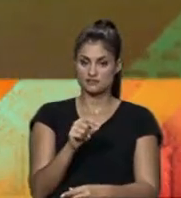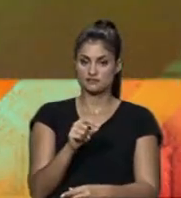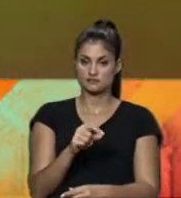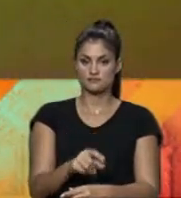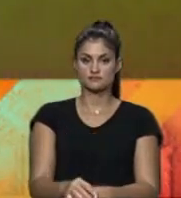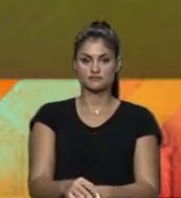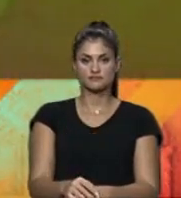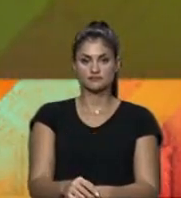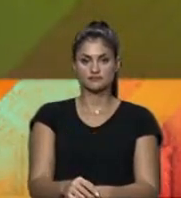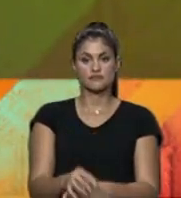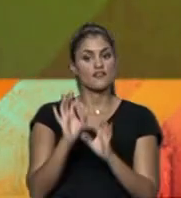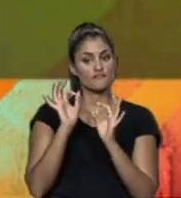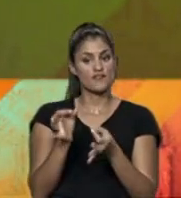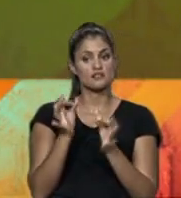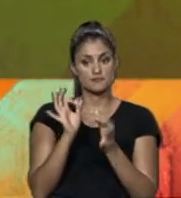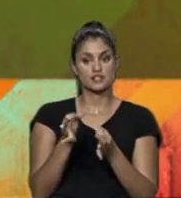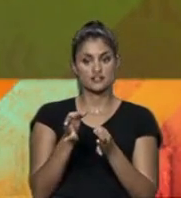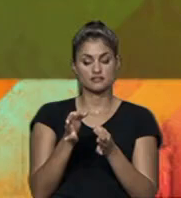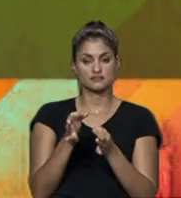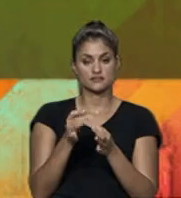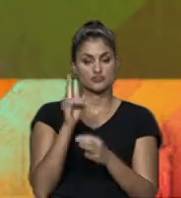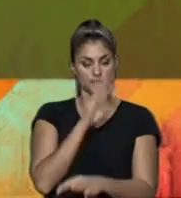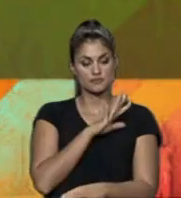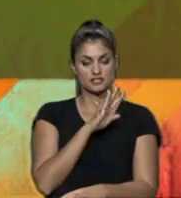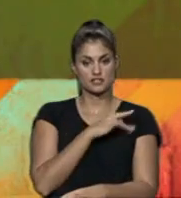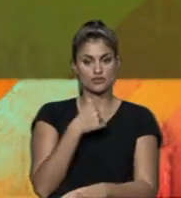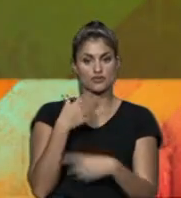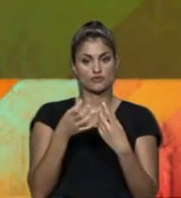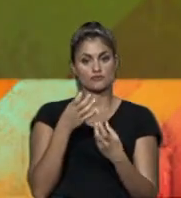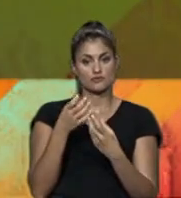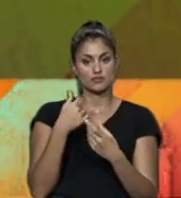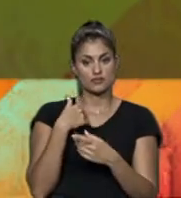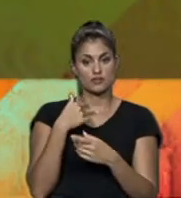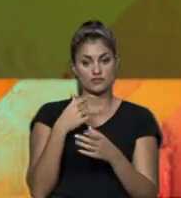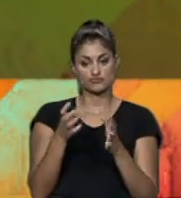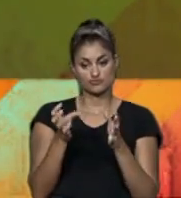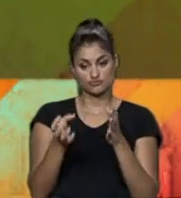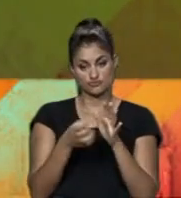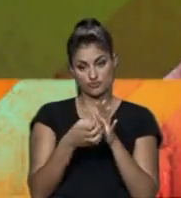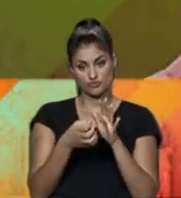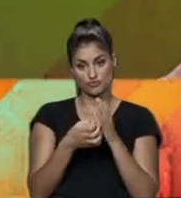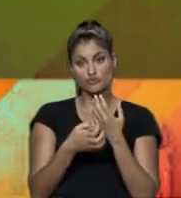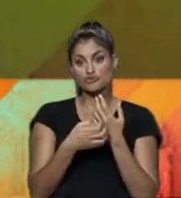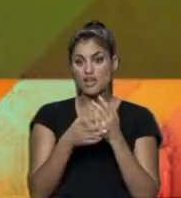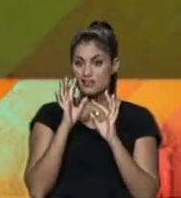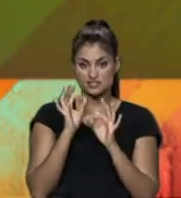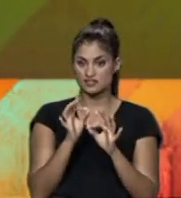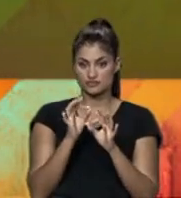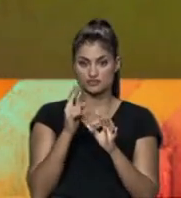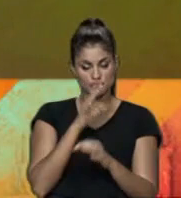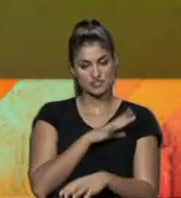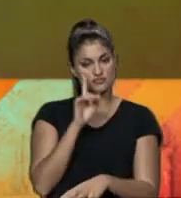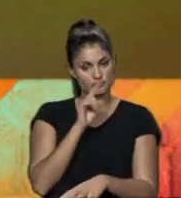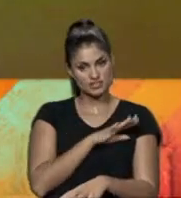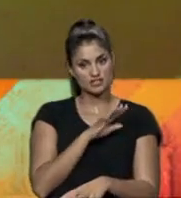aí, vale a pena ir experimentando. E a cozinha é mesmo isso, a cozinha é experimentar, não é? Sim, foi assim que chegámos até às receitas de